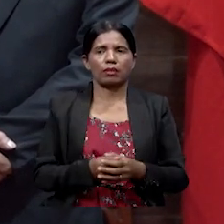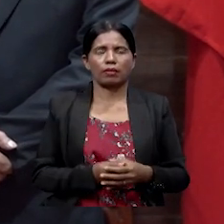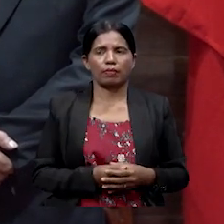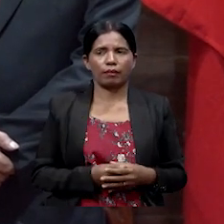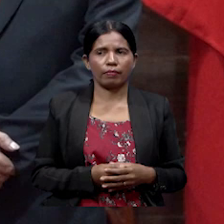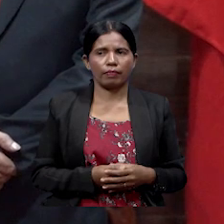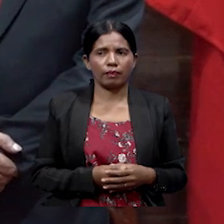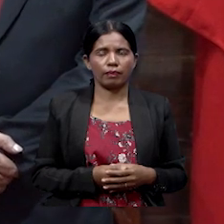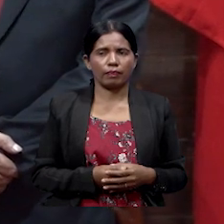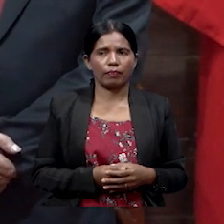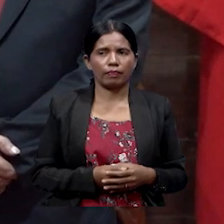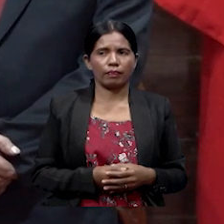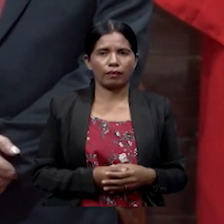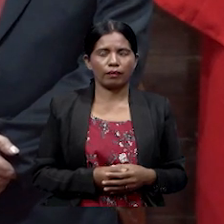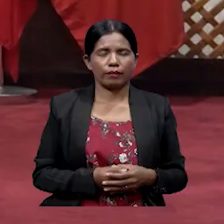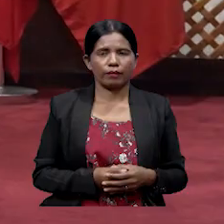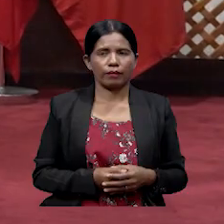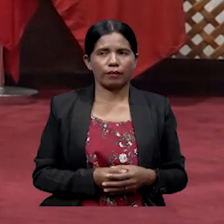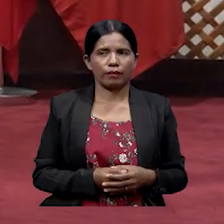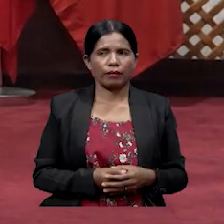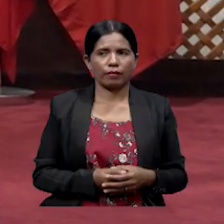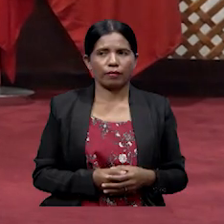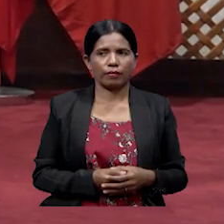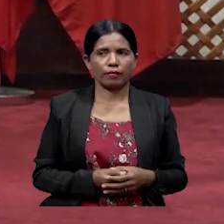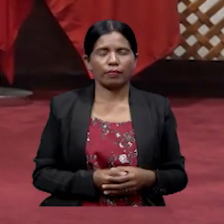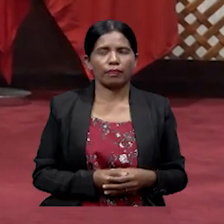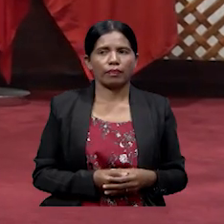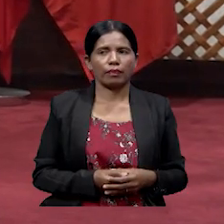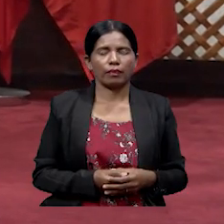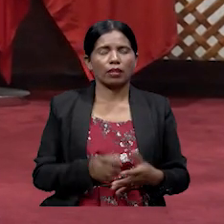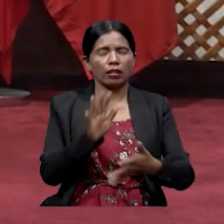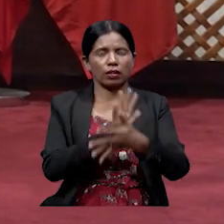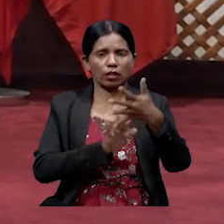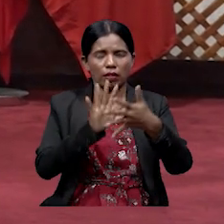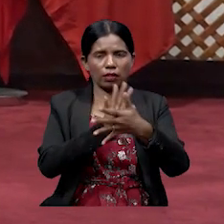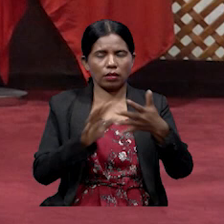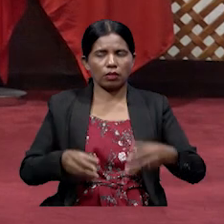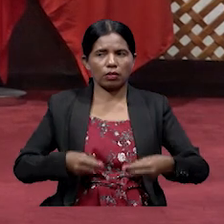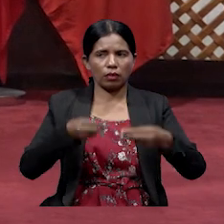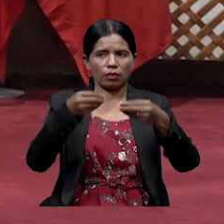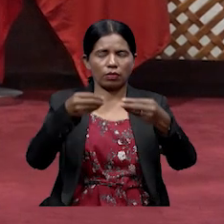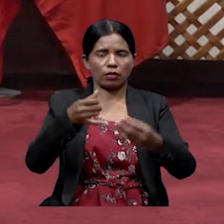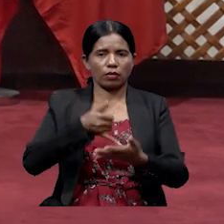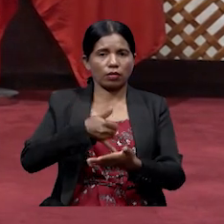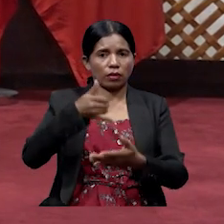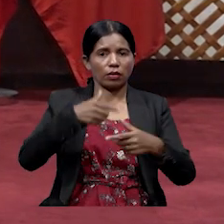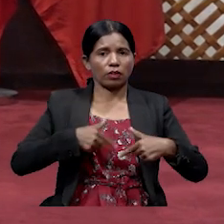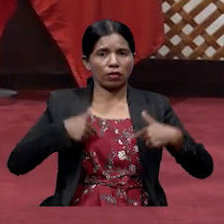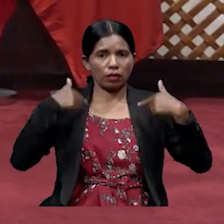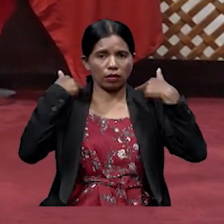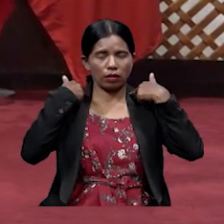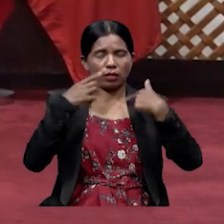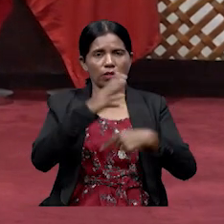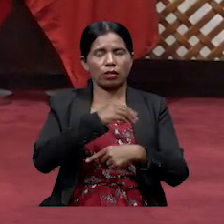a pandemia em várias vagas. Cerimônia com decoração, atribuição, grande colar da Ordem do Infante